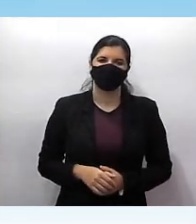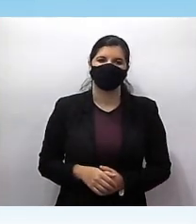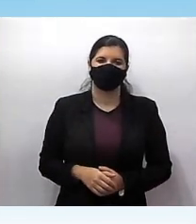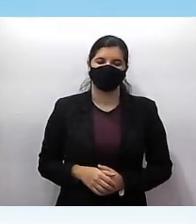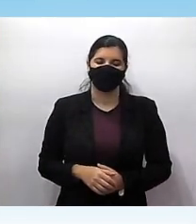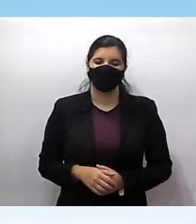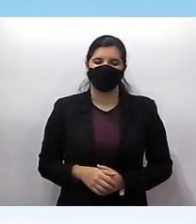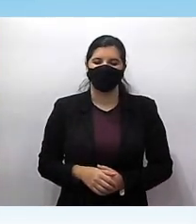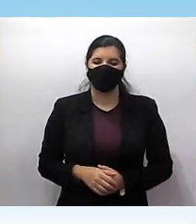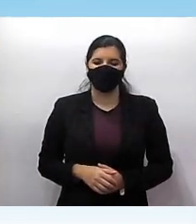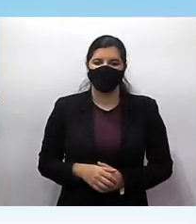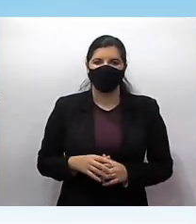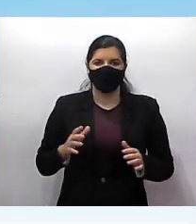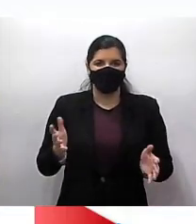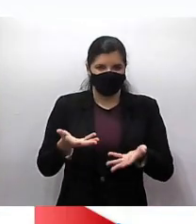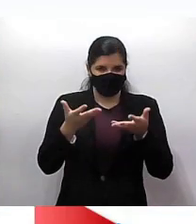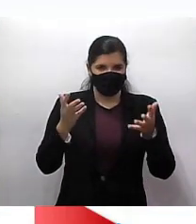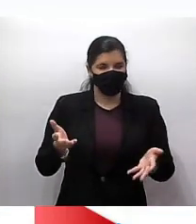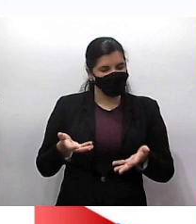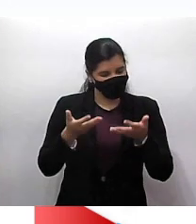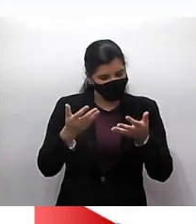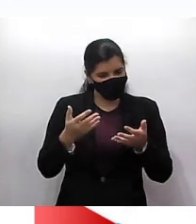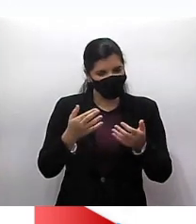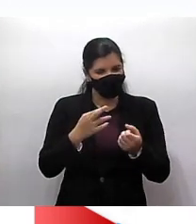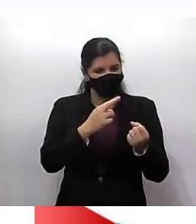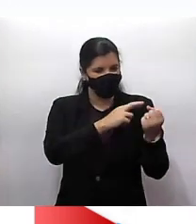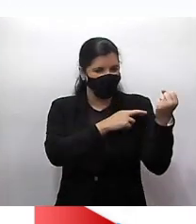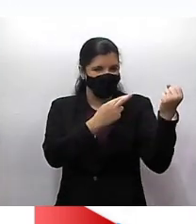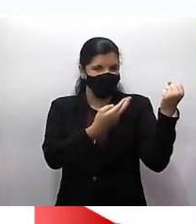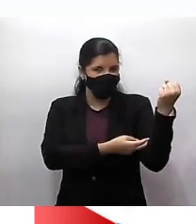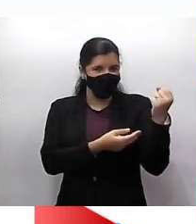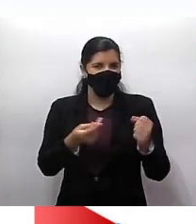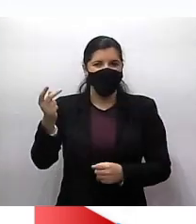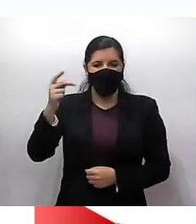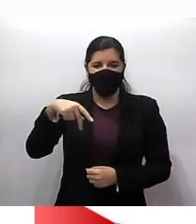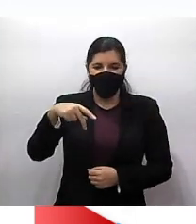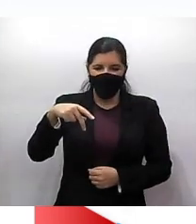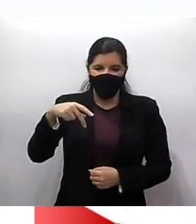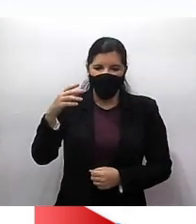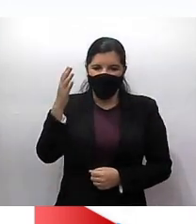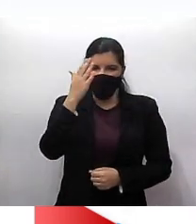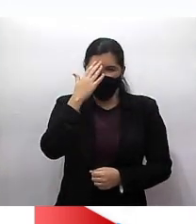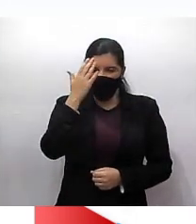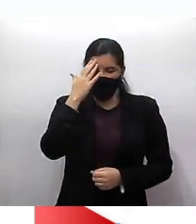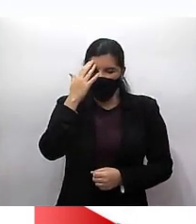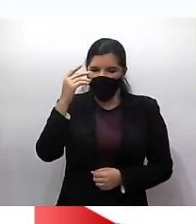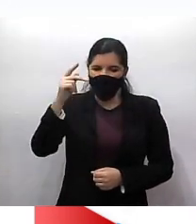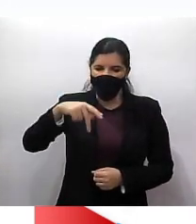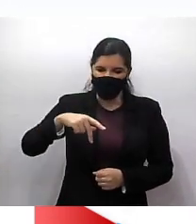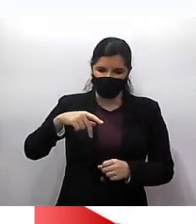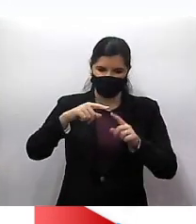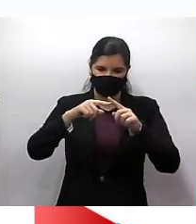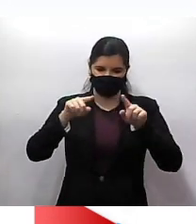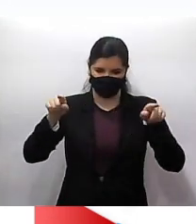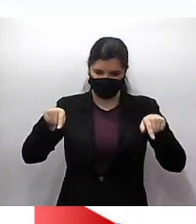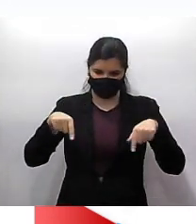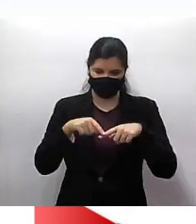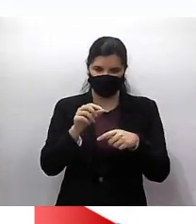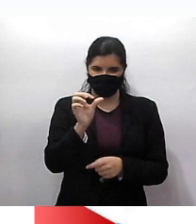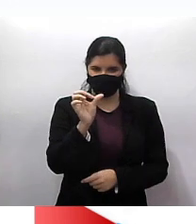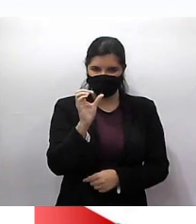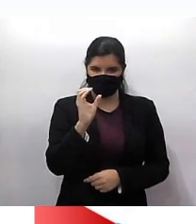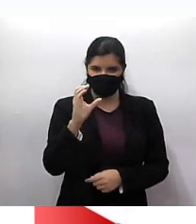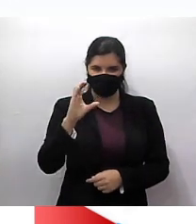já fortalecer a ideia de perímetro, tá? Tem um monte de atividade, se liga aí. Sabe-se que o perímetro de um retângulo é 60